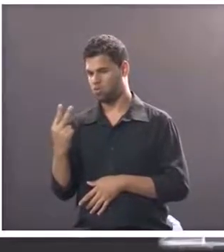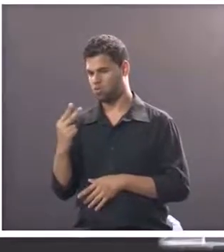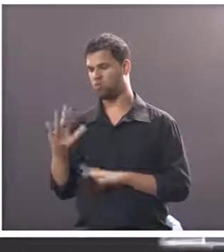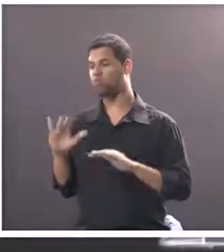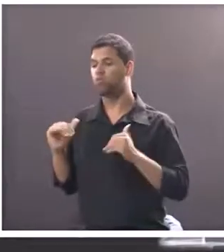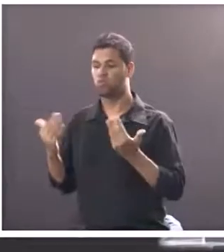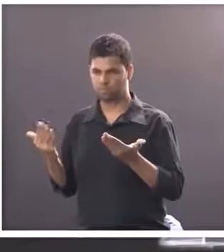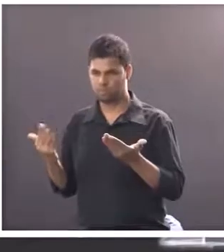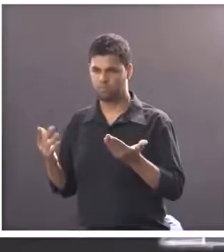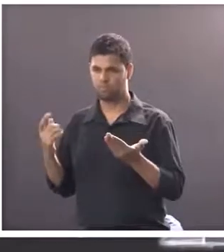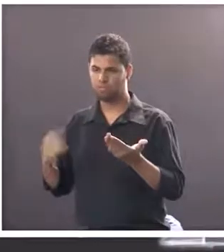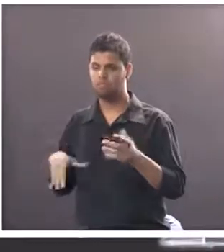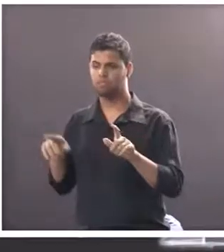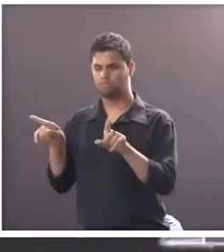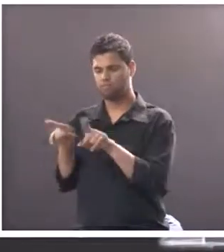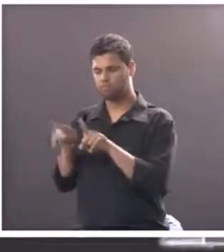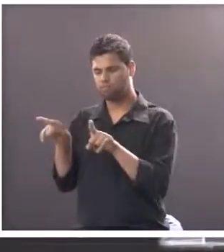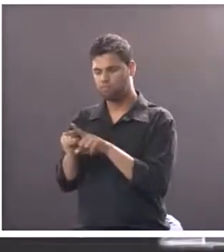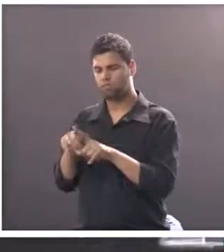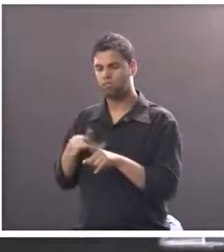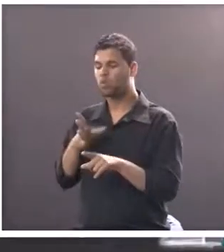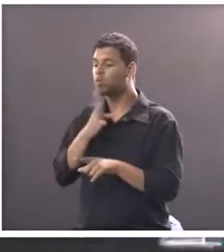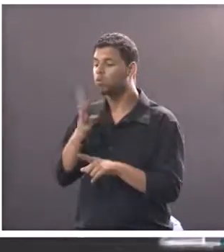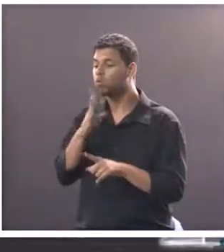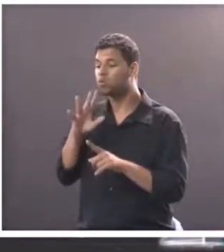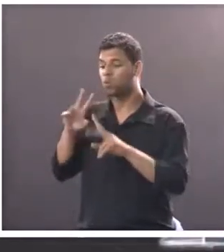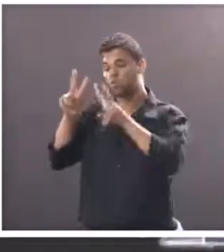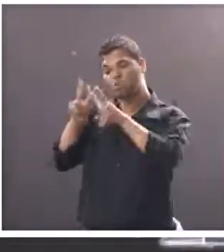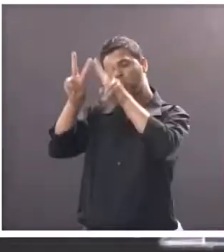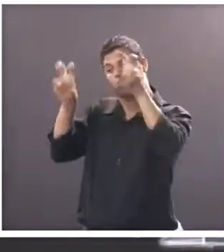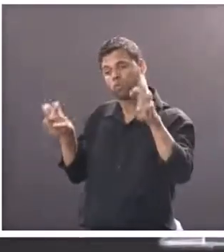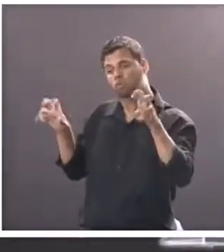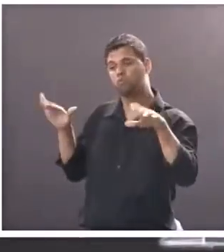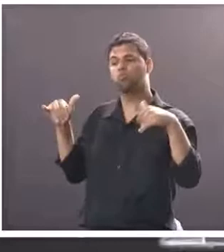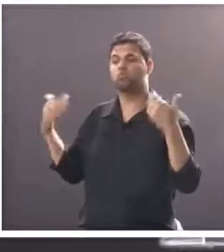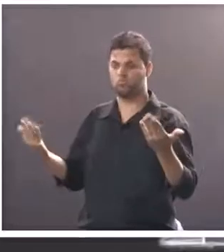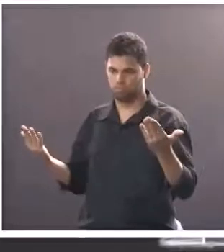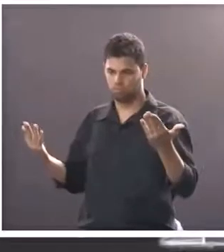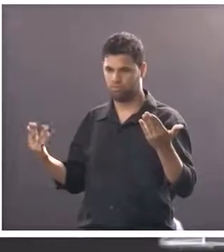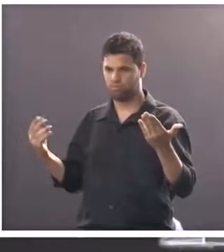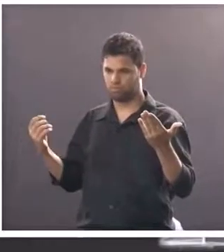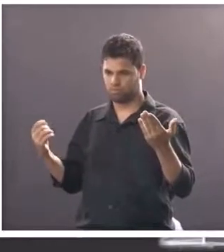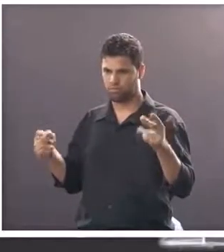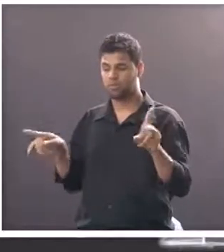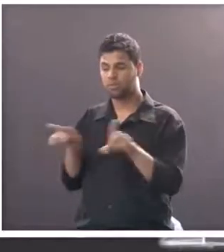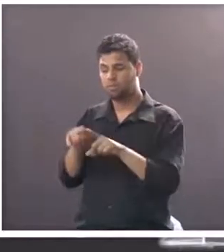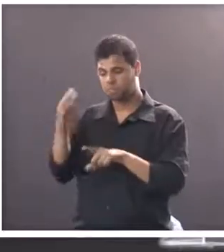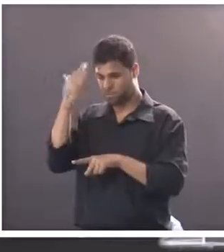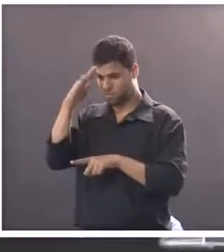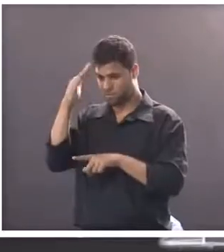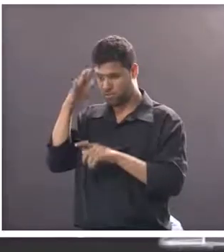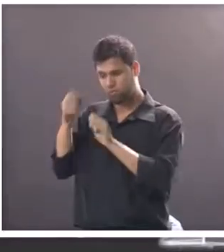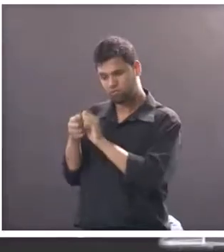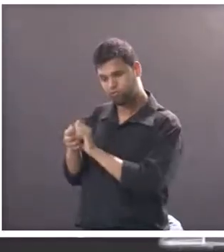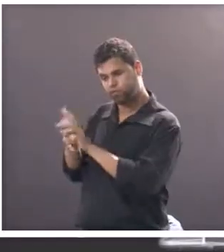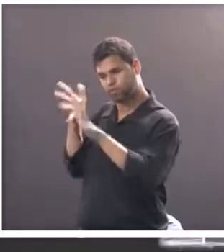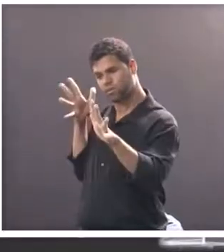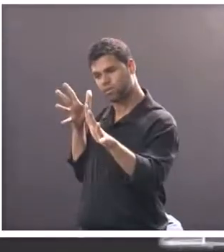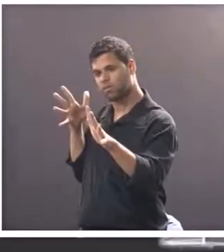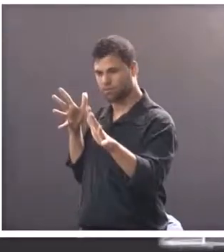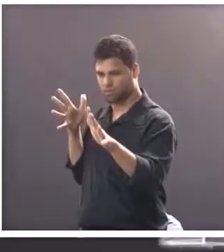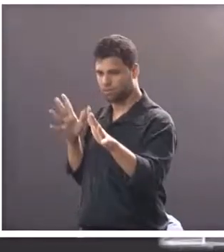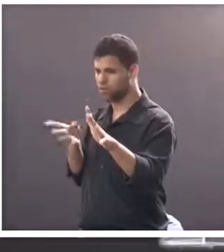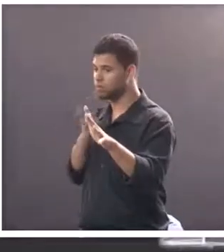ter familiaridade com o assunto que está sendo passado naquele momento, ele tem que também entender e ter um